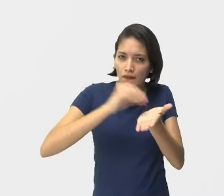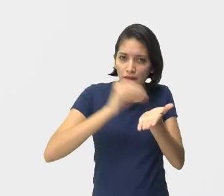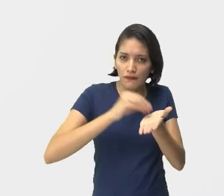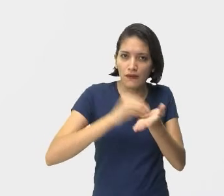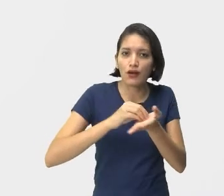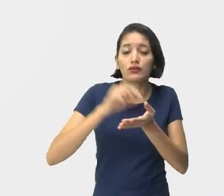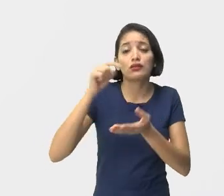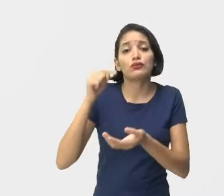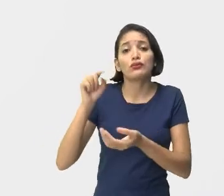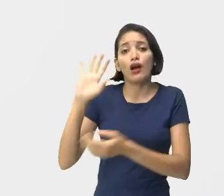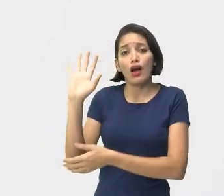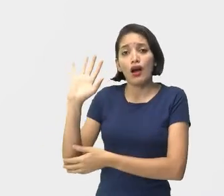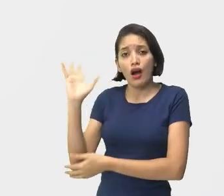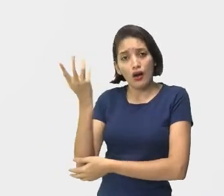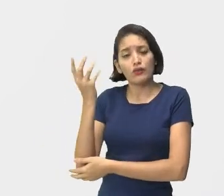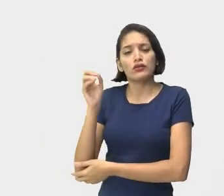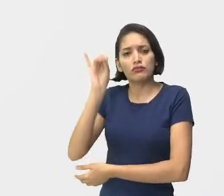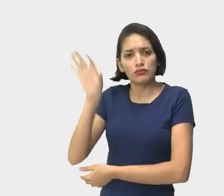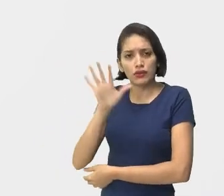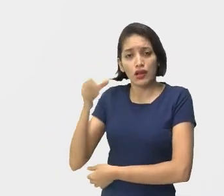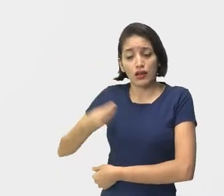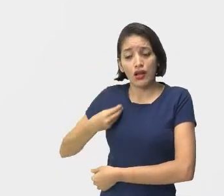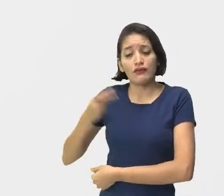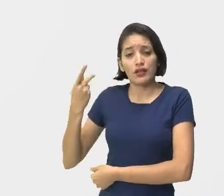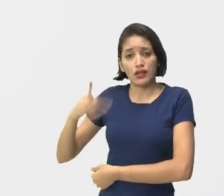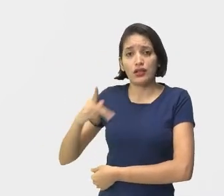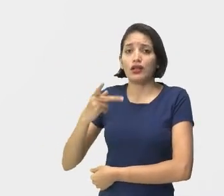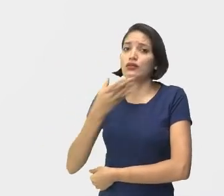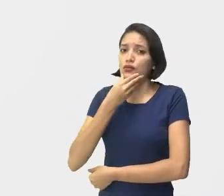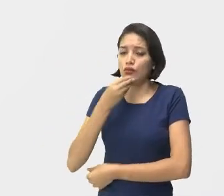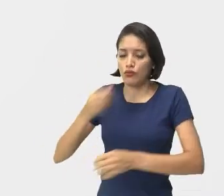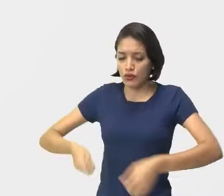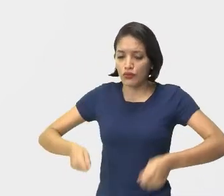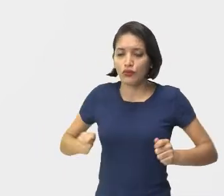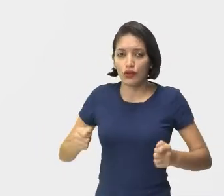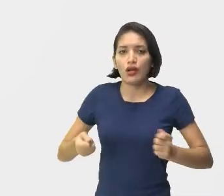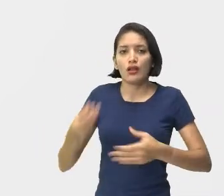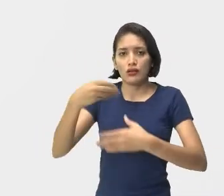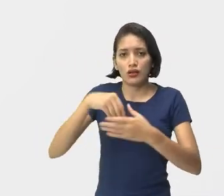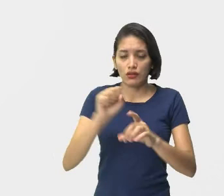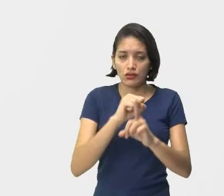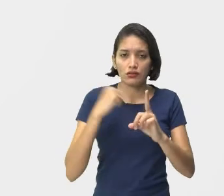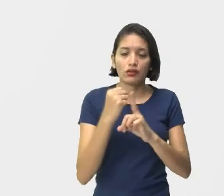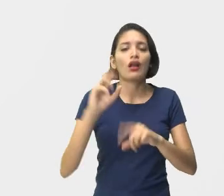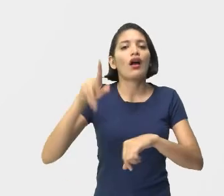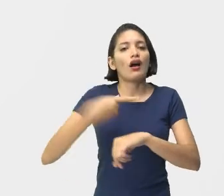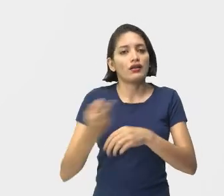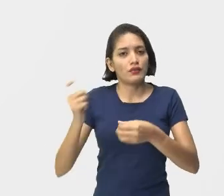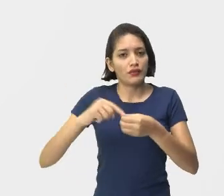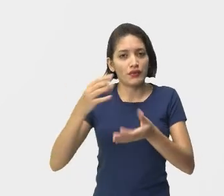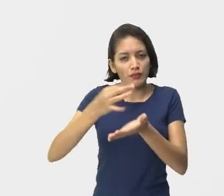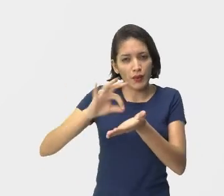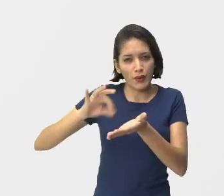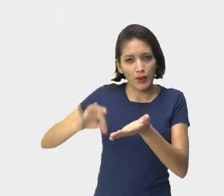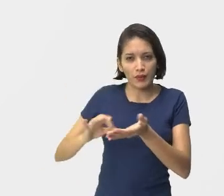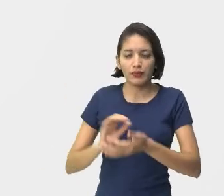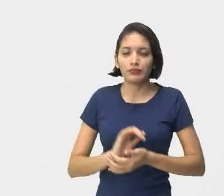nesse fato aí do cadeirante, da vida de um cadeirante numa sociedade, tá bom? e depois a gente volta para corrigir.